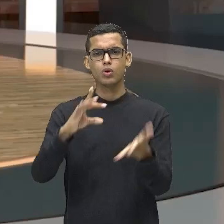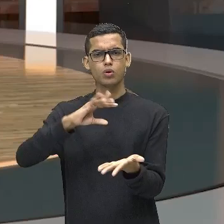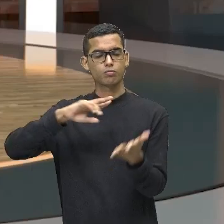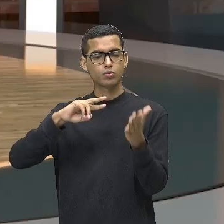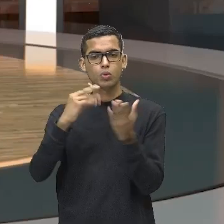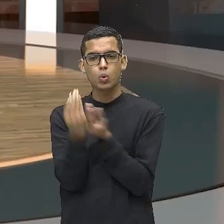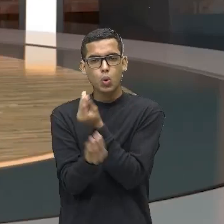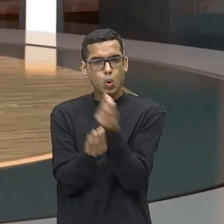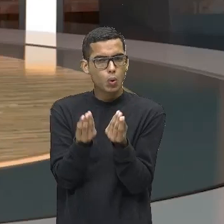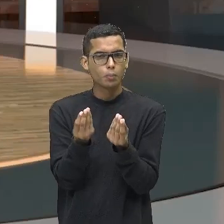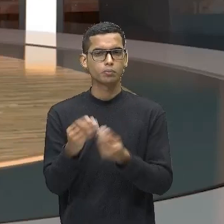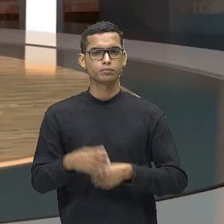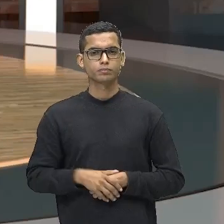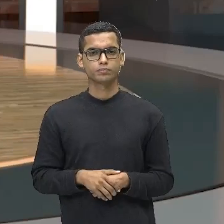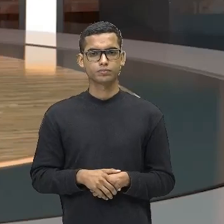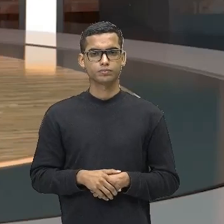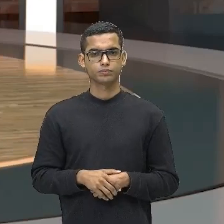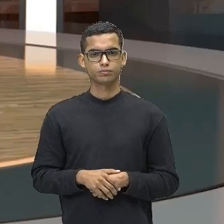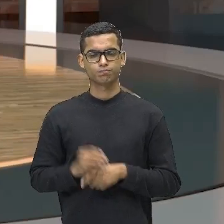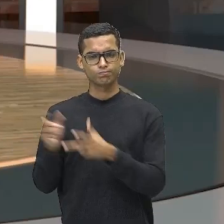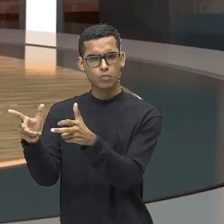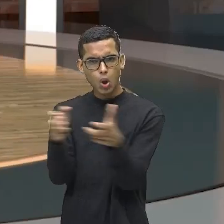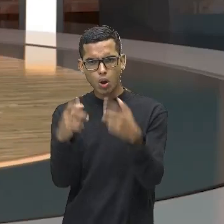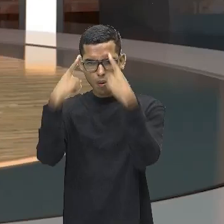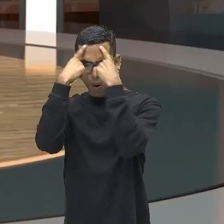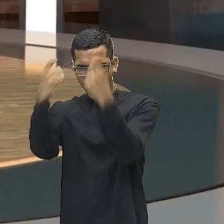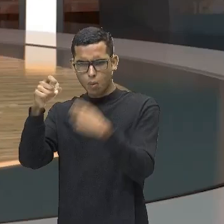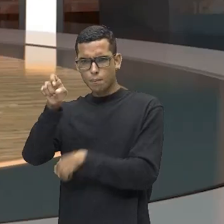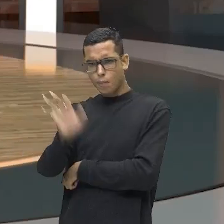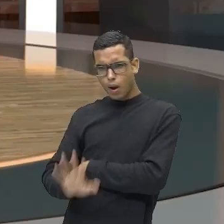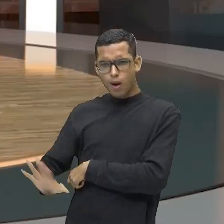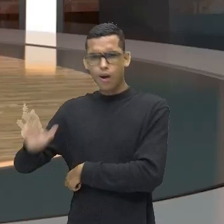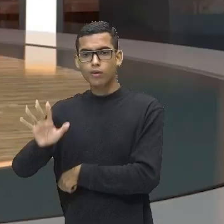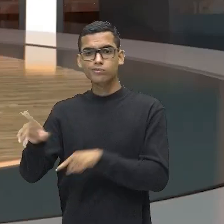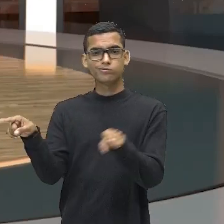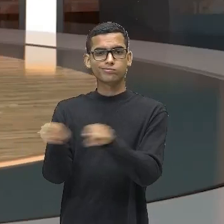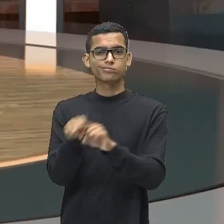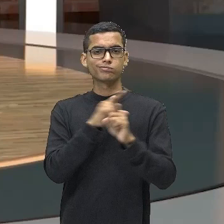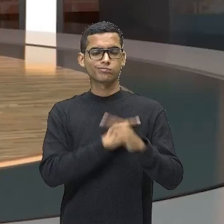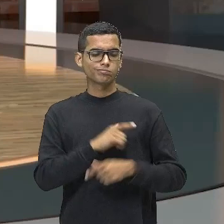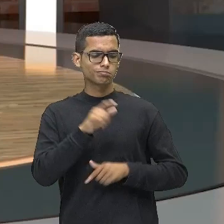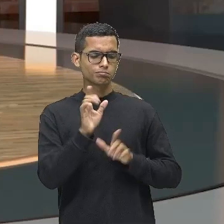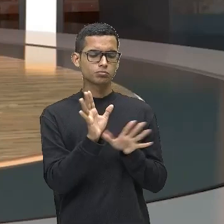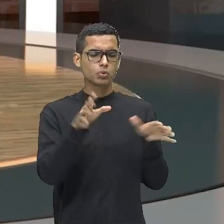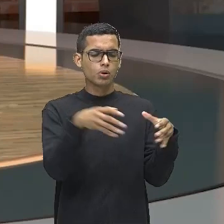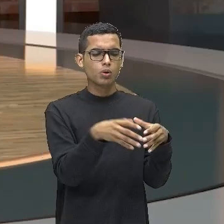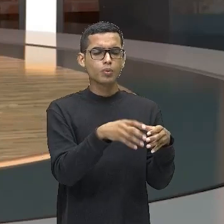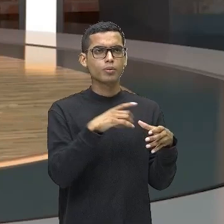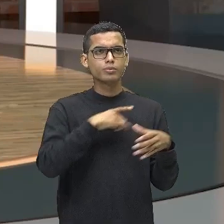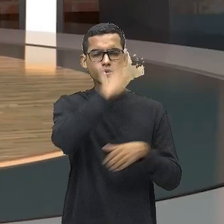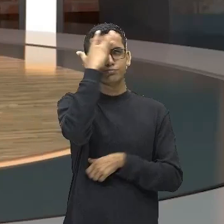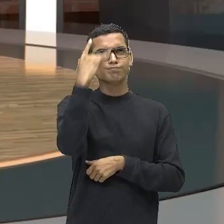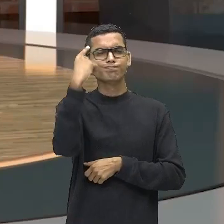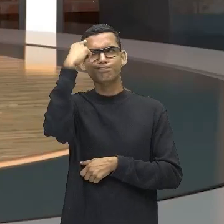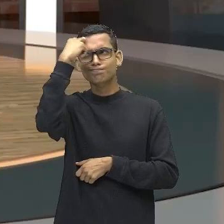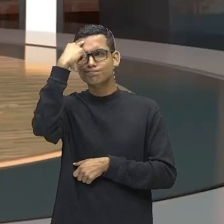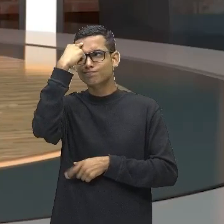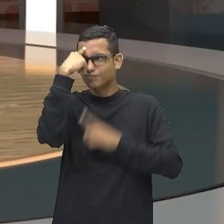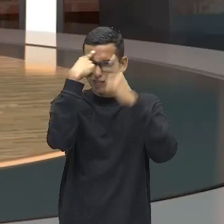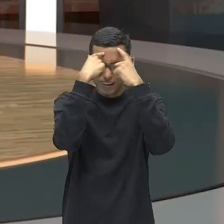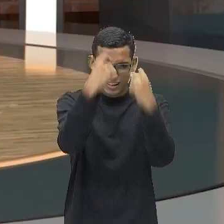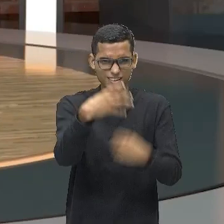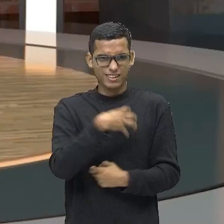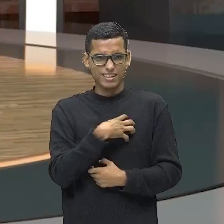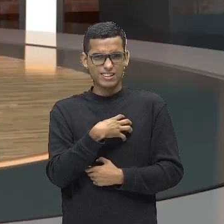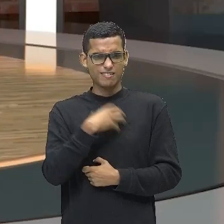significativa, certo? Entre jogos violentos em geral e pensamentos agressivos, sentimentos de